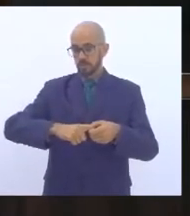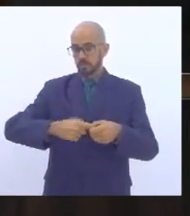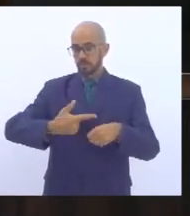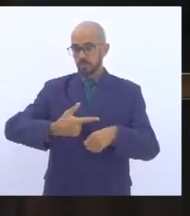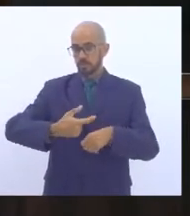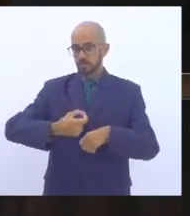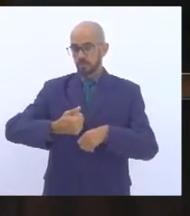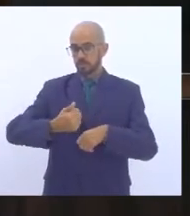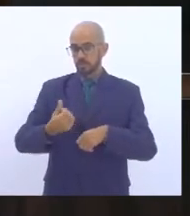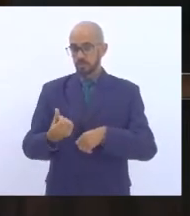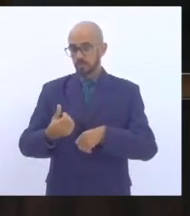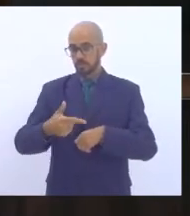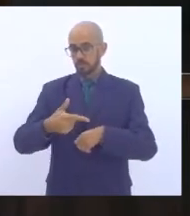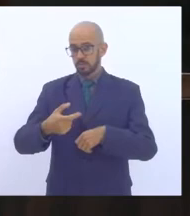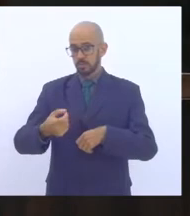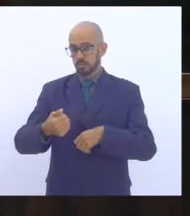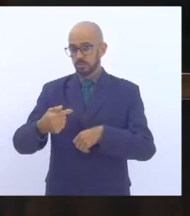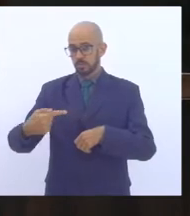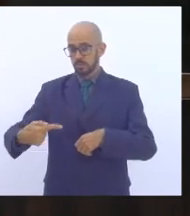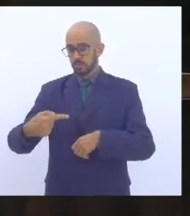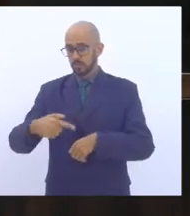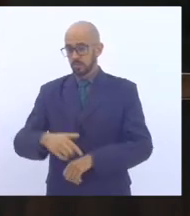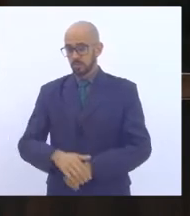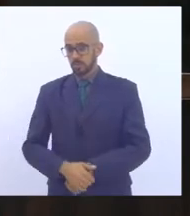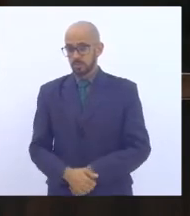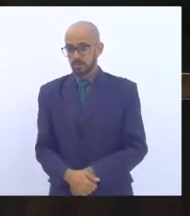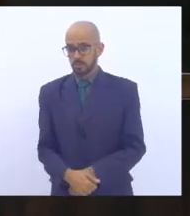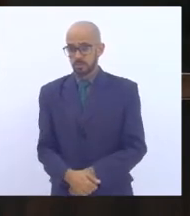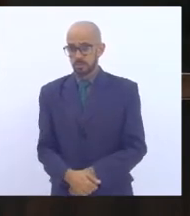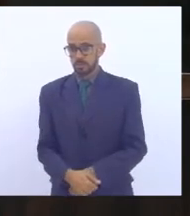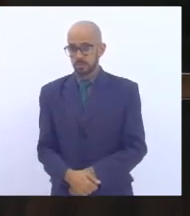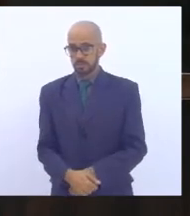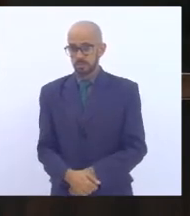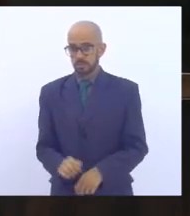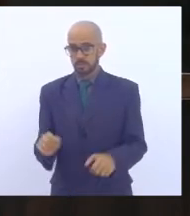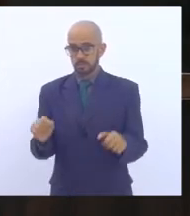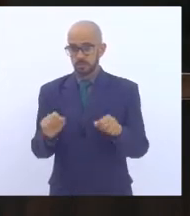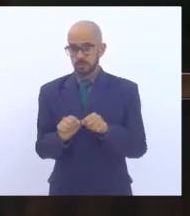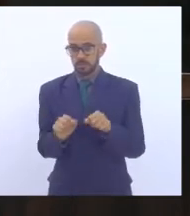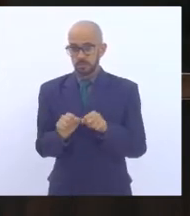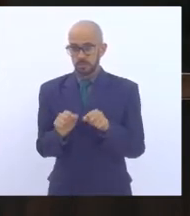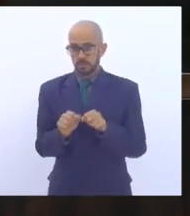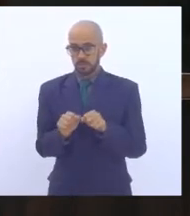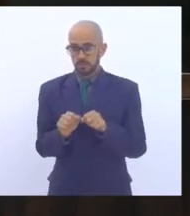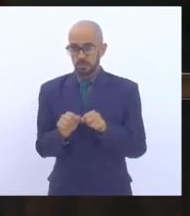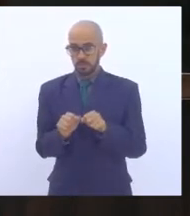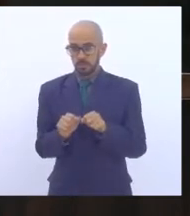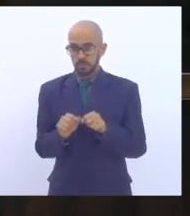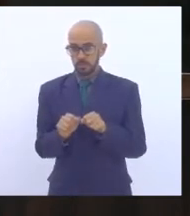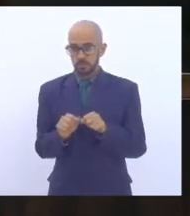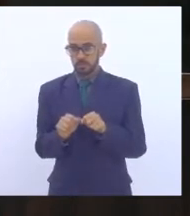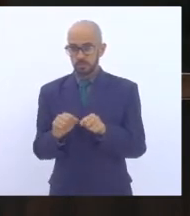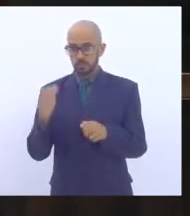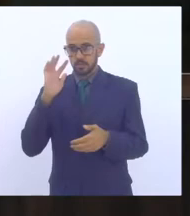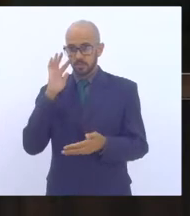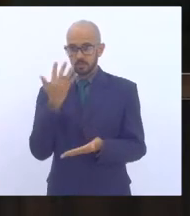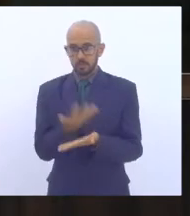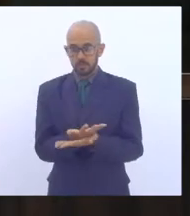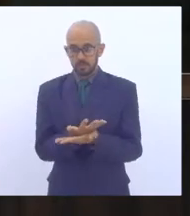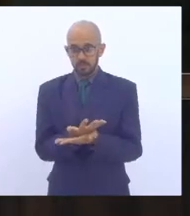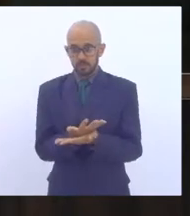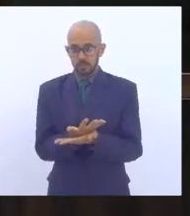17 o que foi feito em relação à decisão do